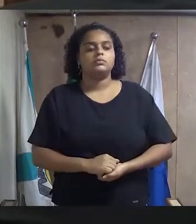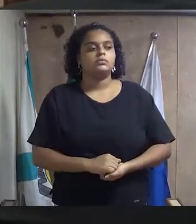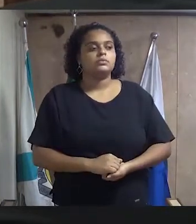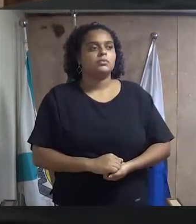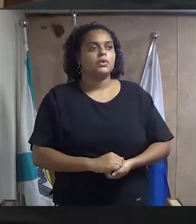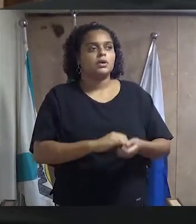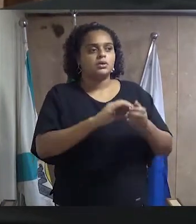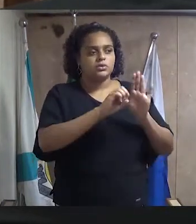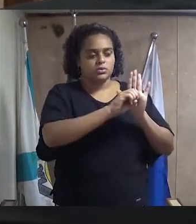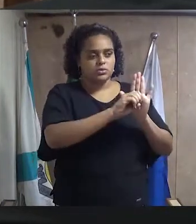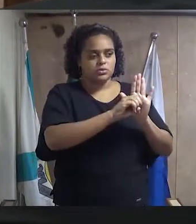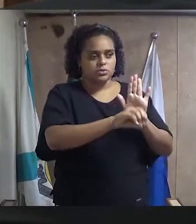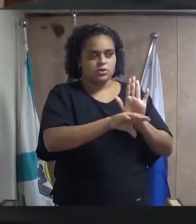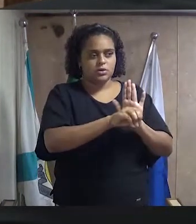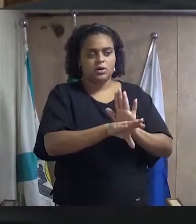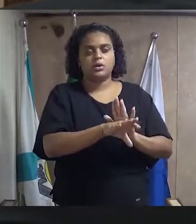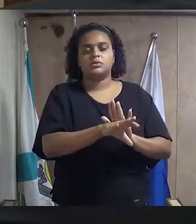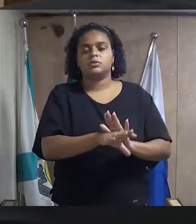Indicação